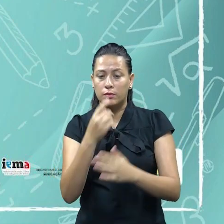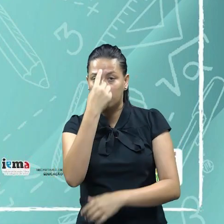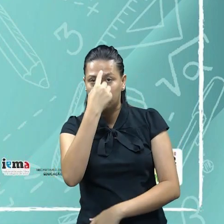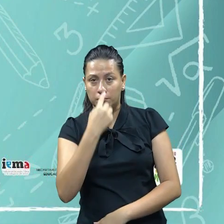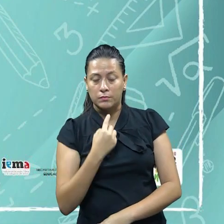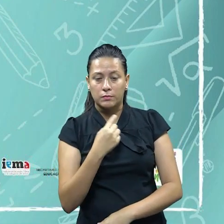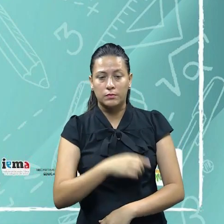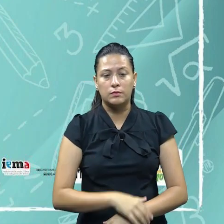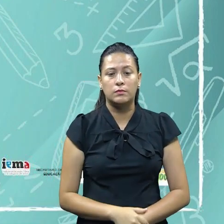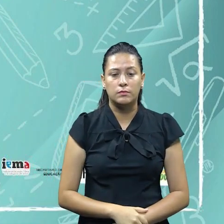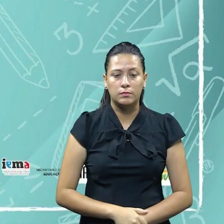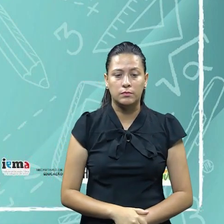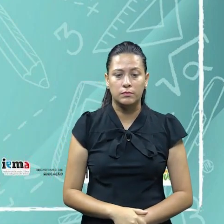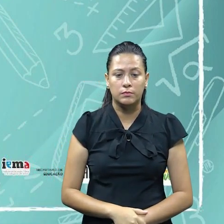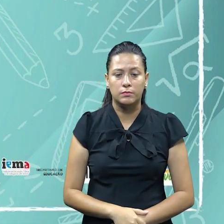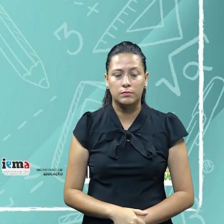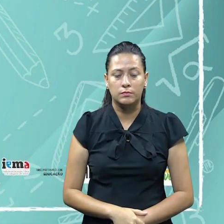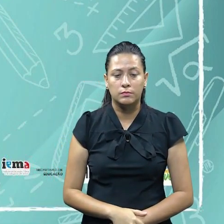a imagem da